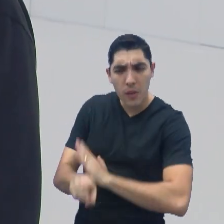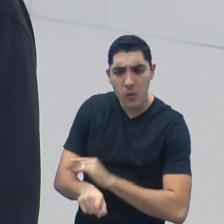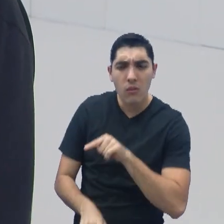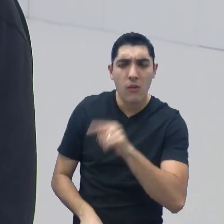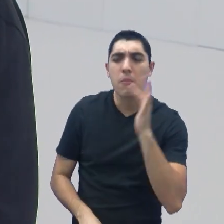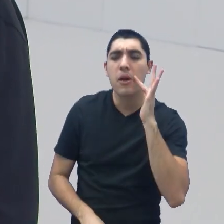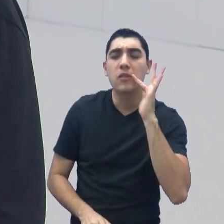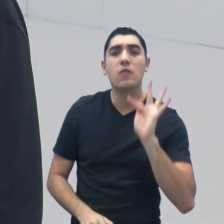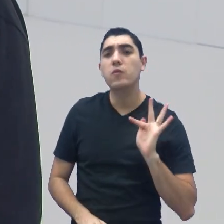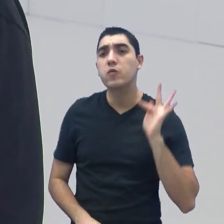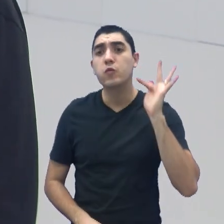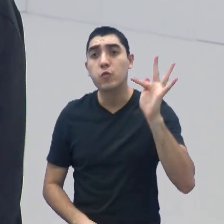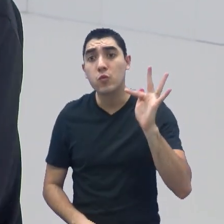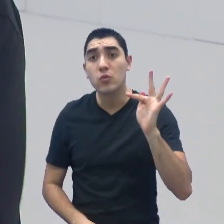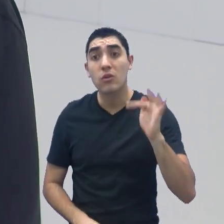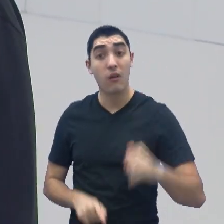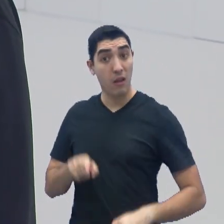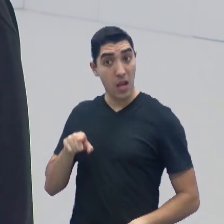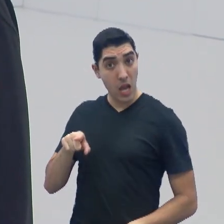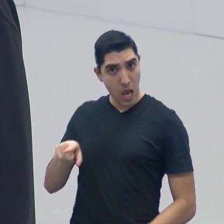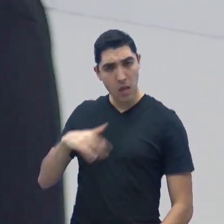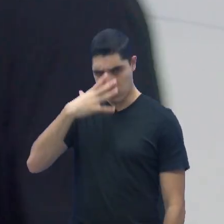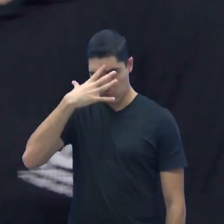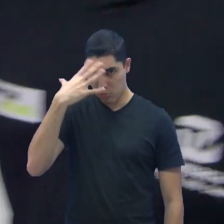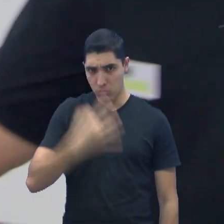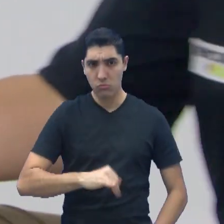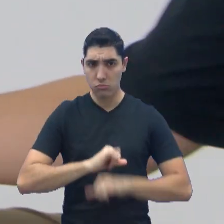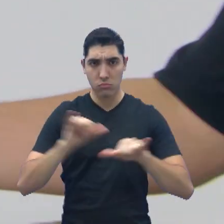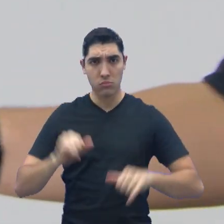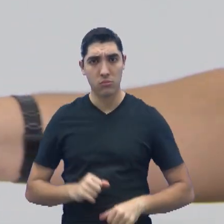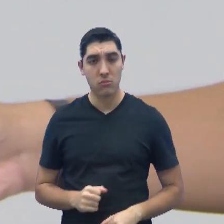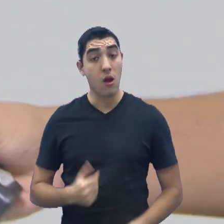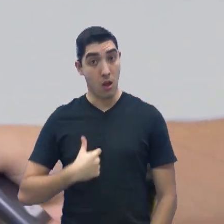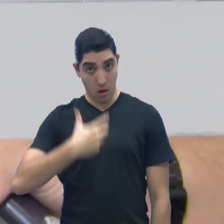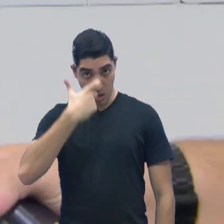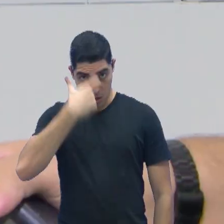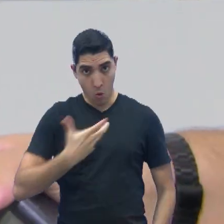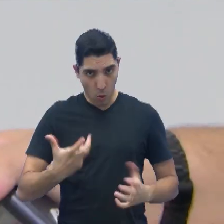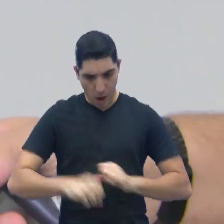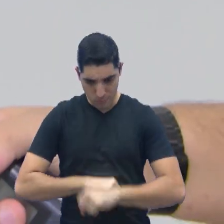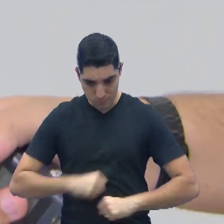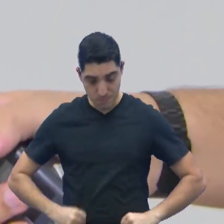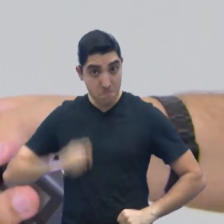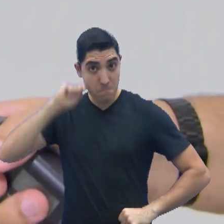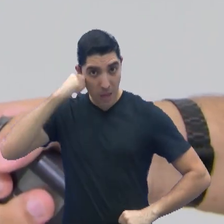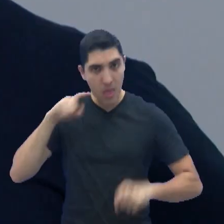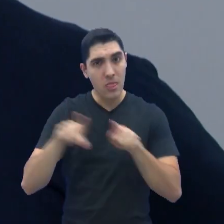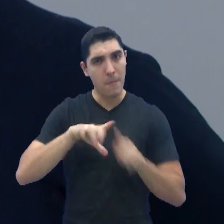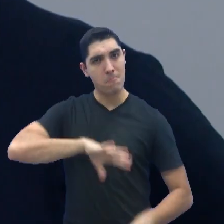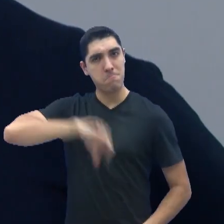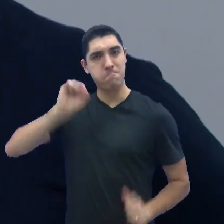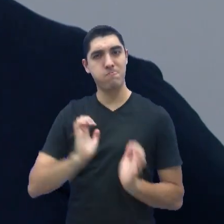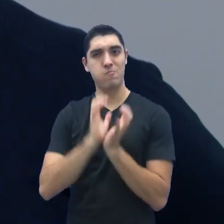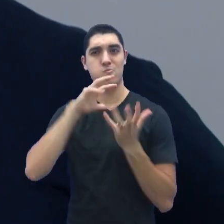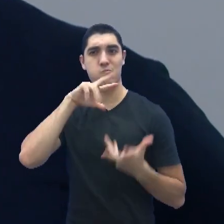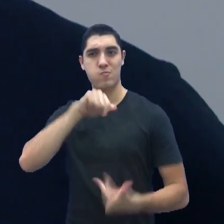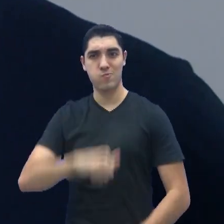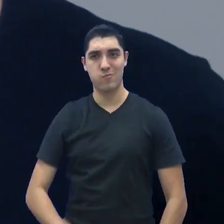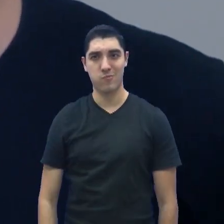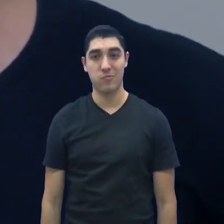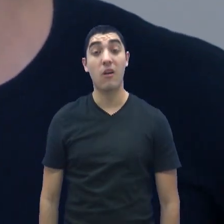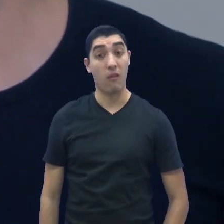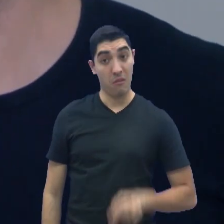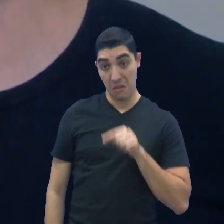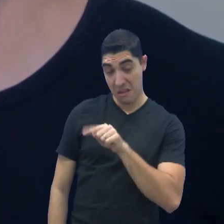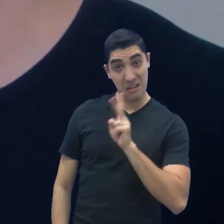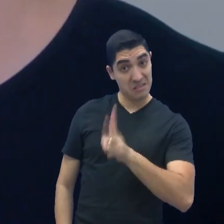futuro, ele não tem dúvidas e é taxativo. Eu quero ser faixa preta e eu quero ser campeão do mundo. Isso é dele, ele fala que vai ser